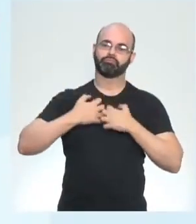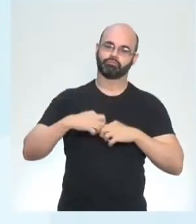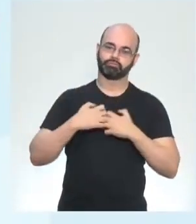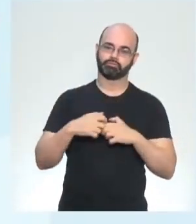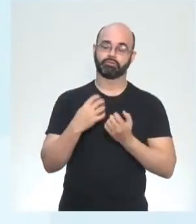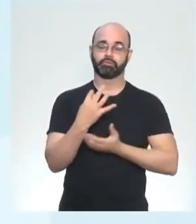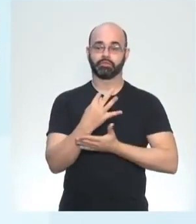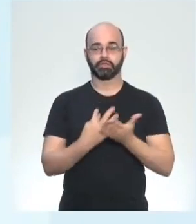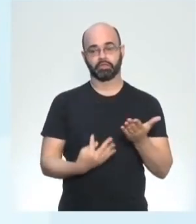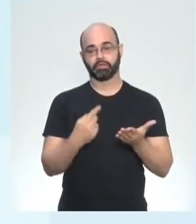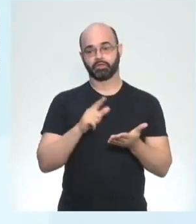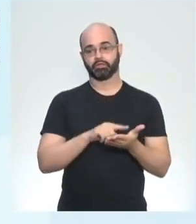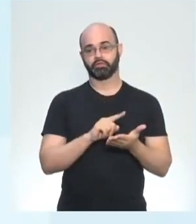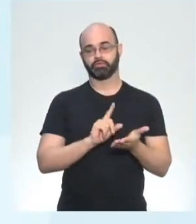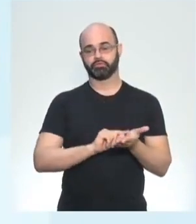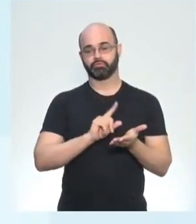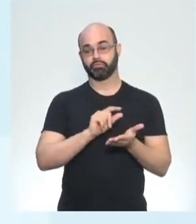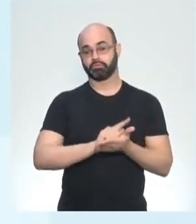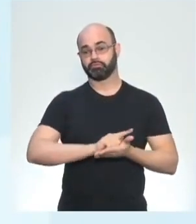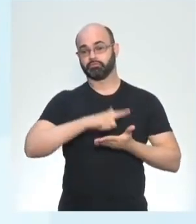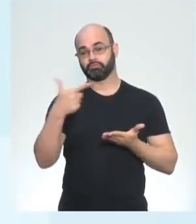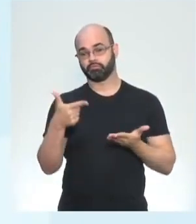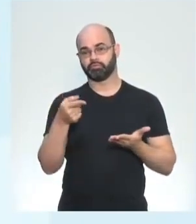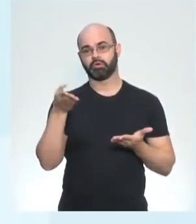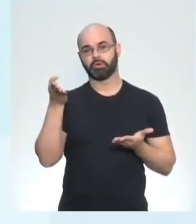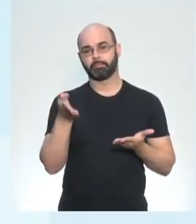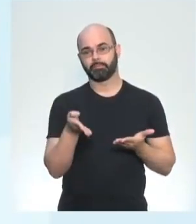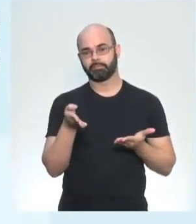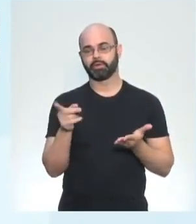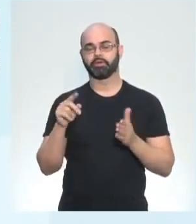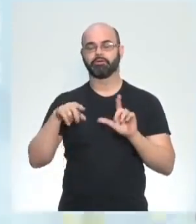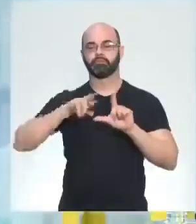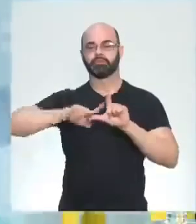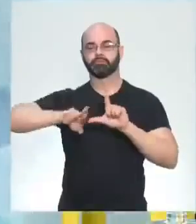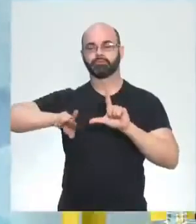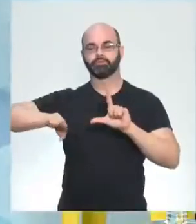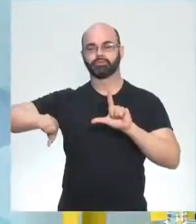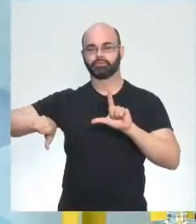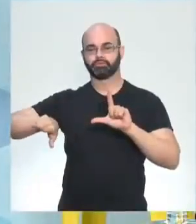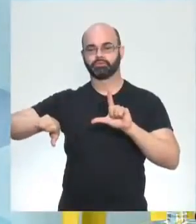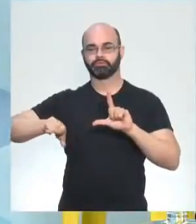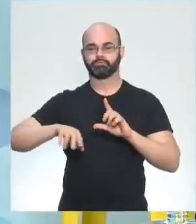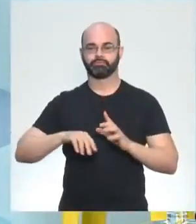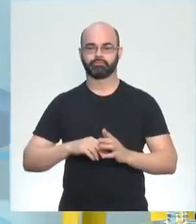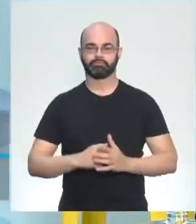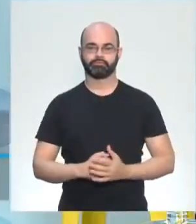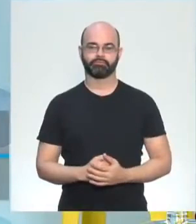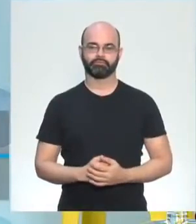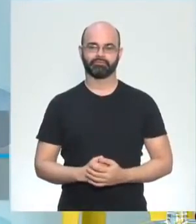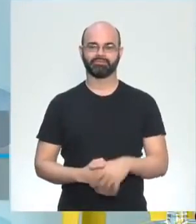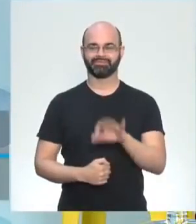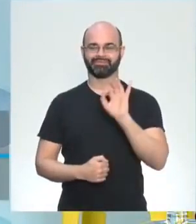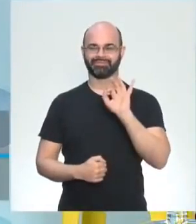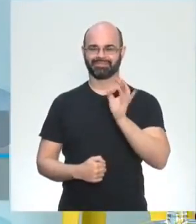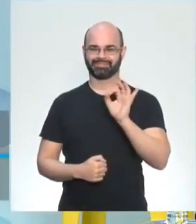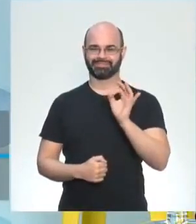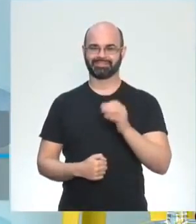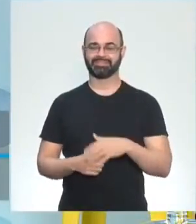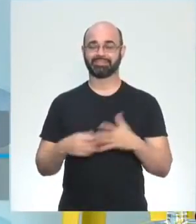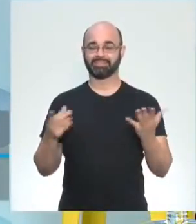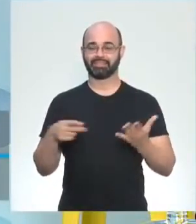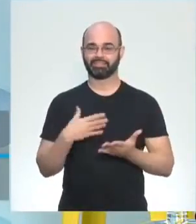textos jornalísticos /midiáticos. Ótimo, professora Viviane. Então, nós temos aí, estamos na semana de estudos